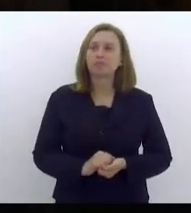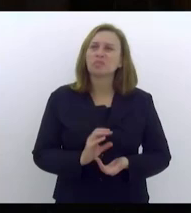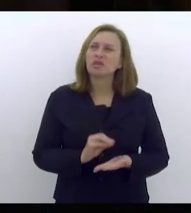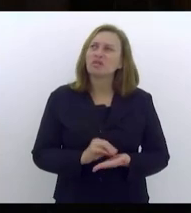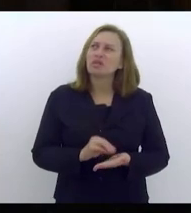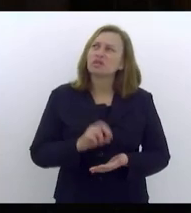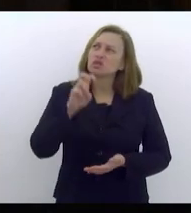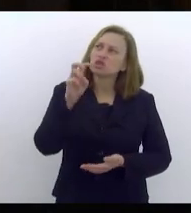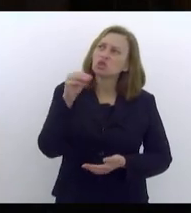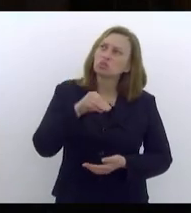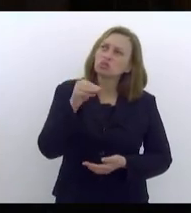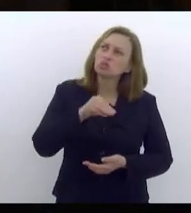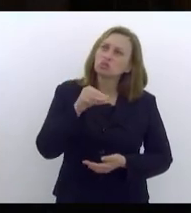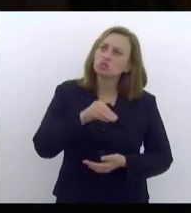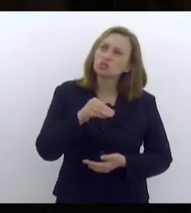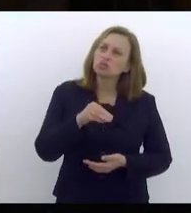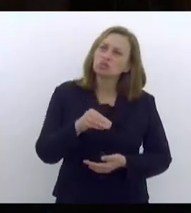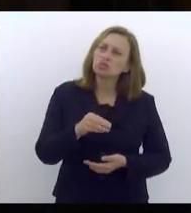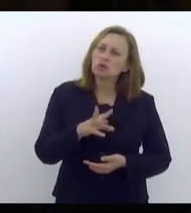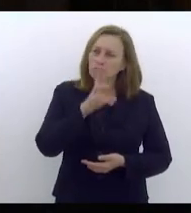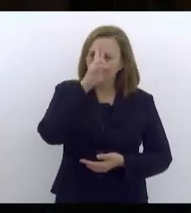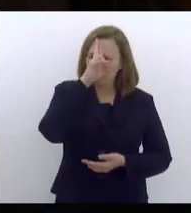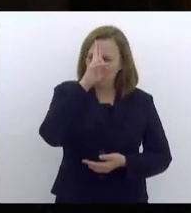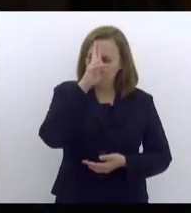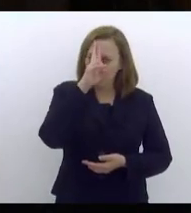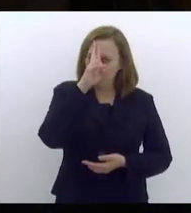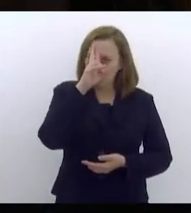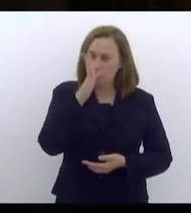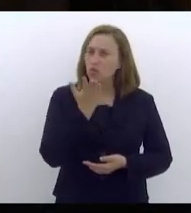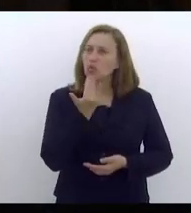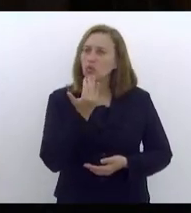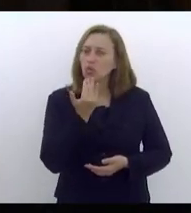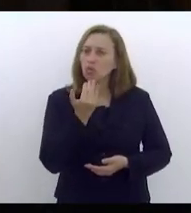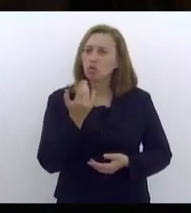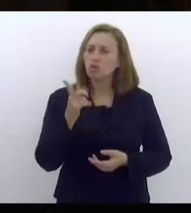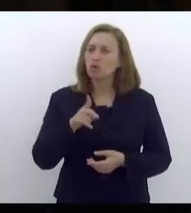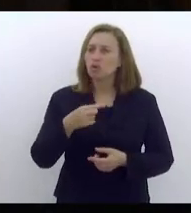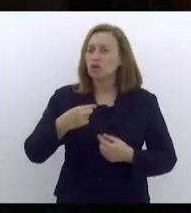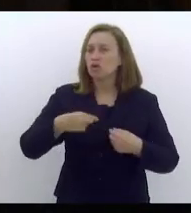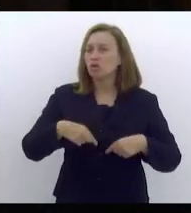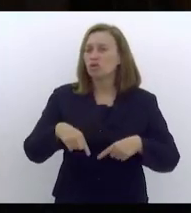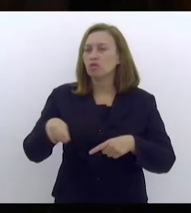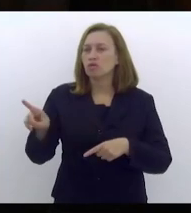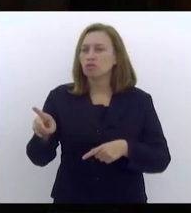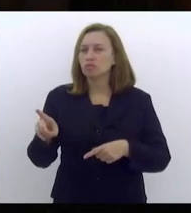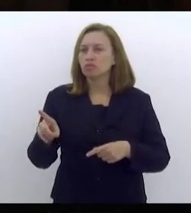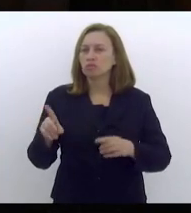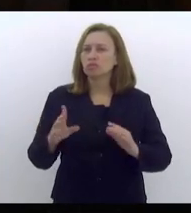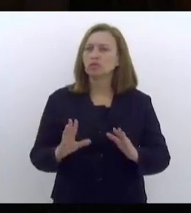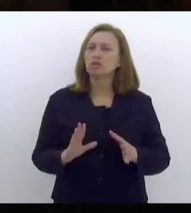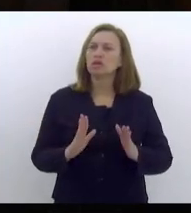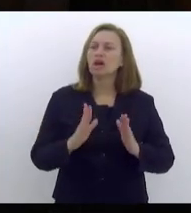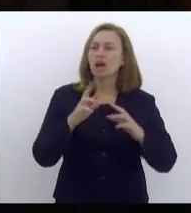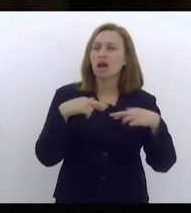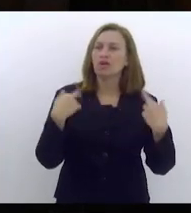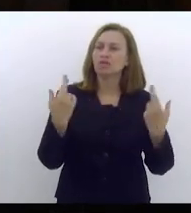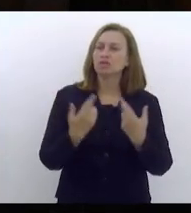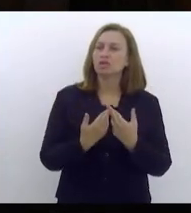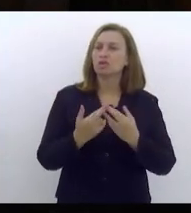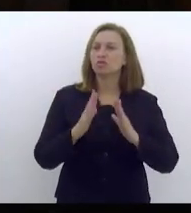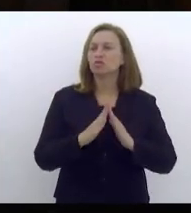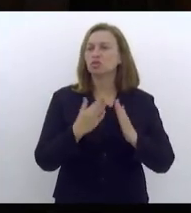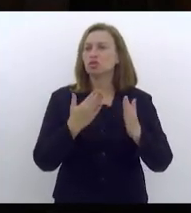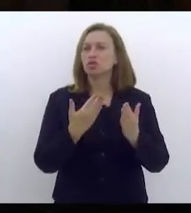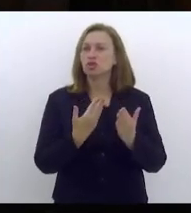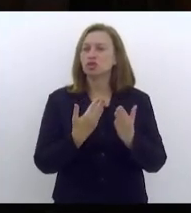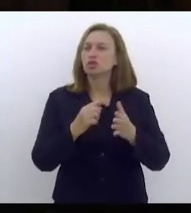faltando 5 minutos para o meio-dia, nos dirigimos para a reunião do Colégio de Líderes. Que,